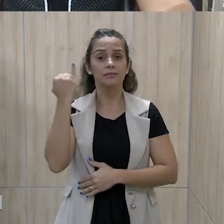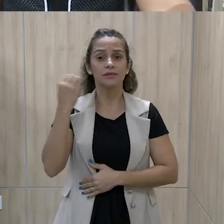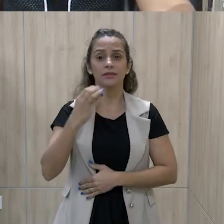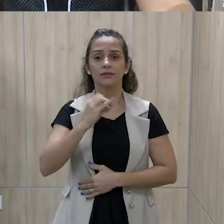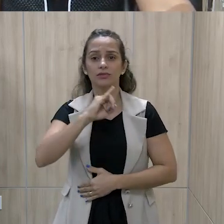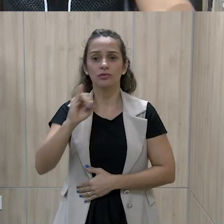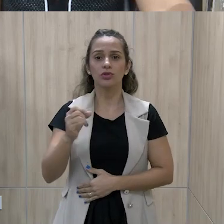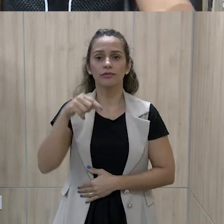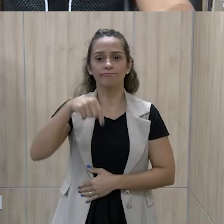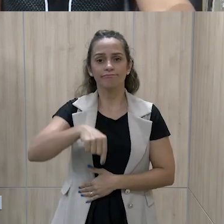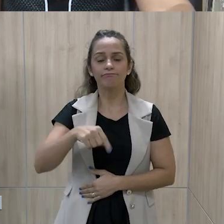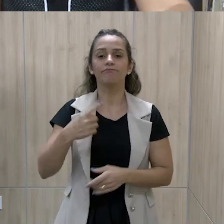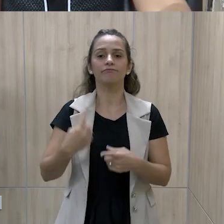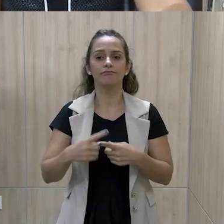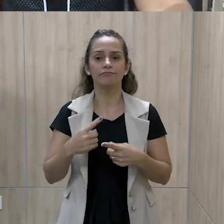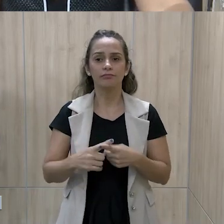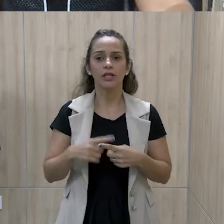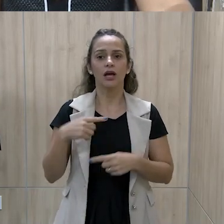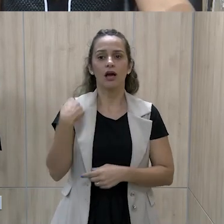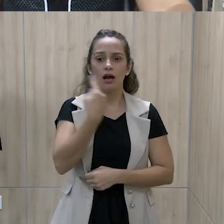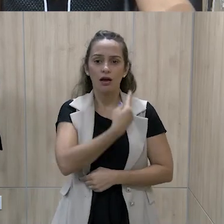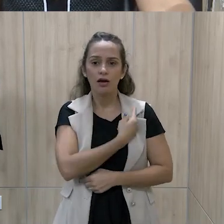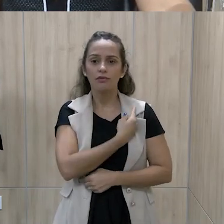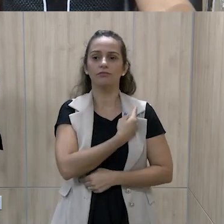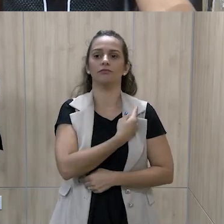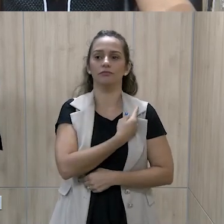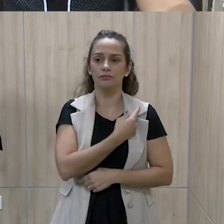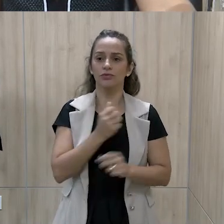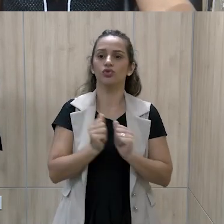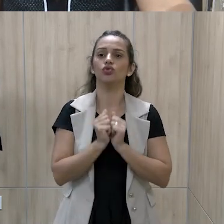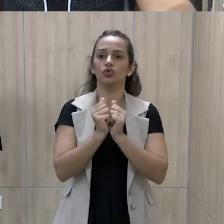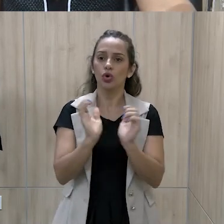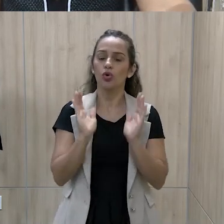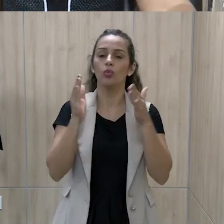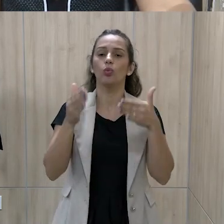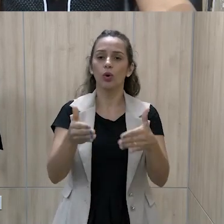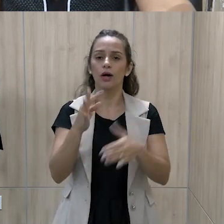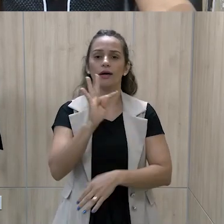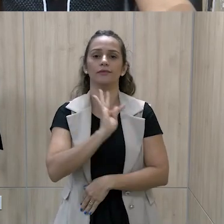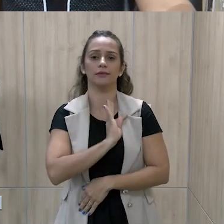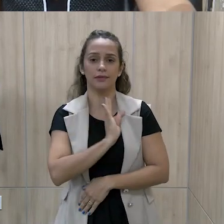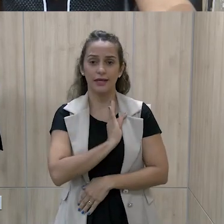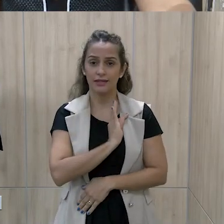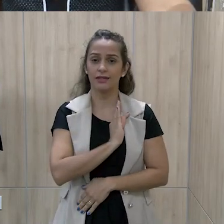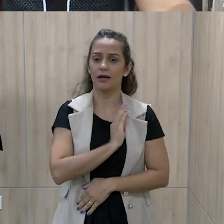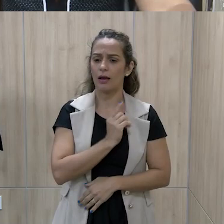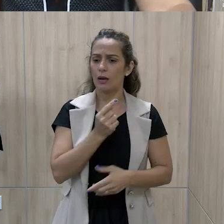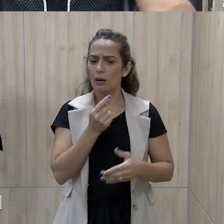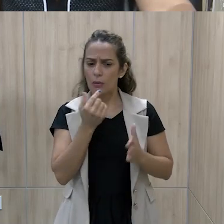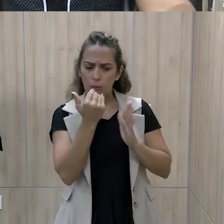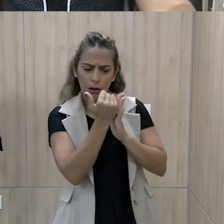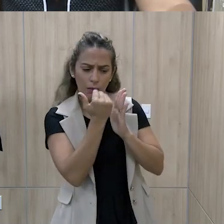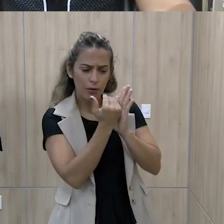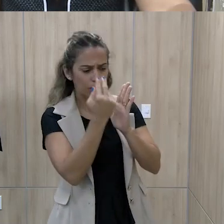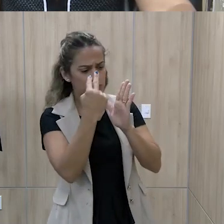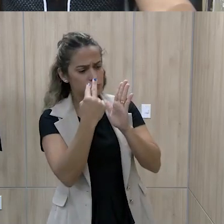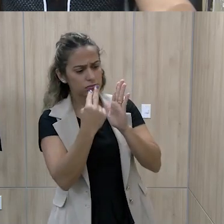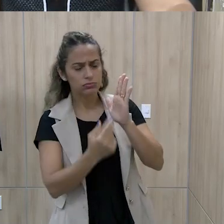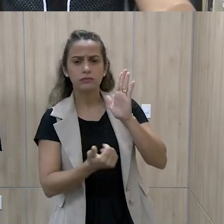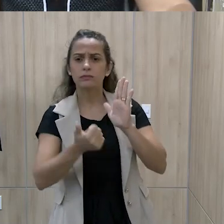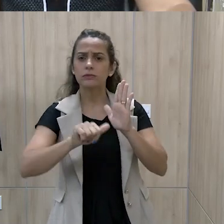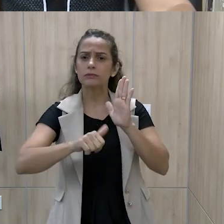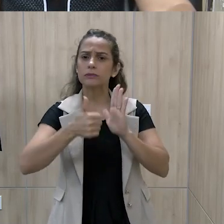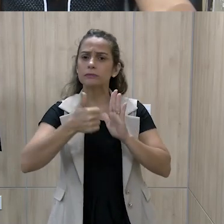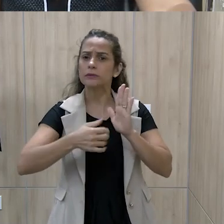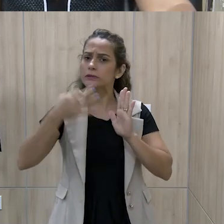a coisa mais importante é que a ccj é para a gente tá em prol da técnica Legislativa né não